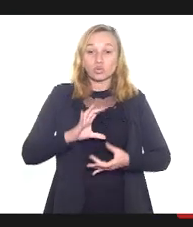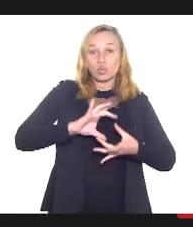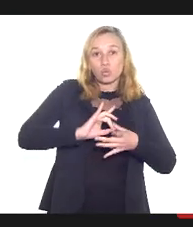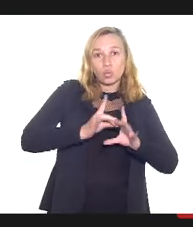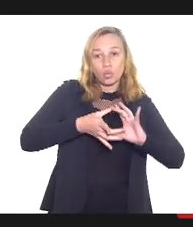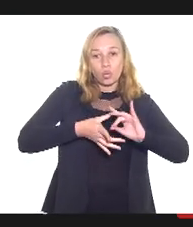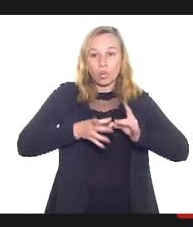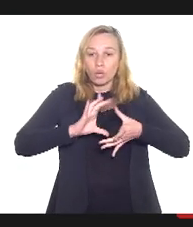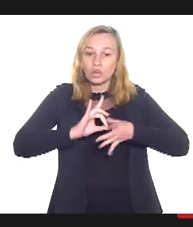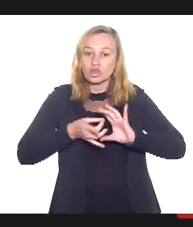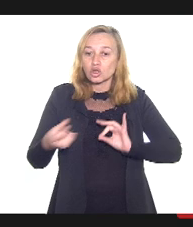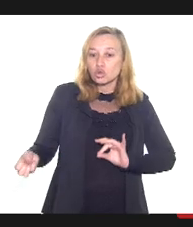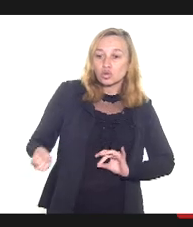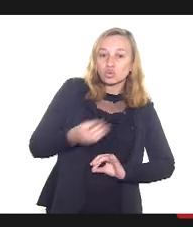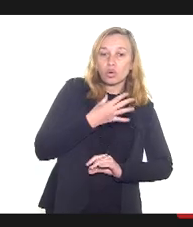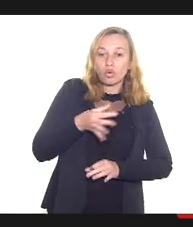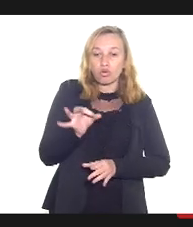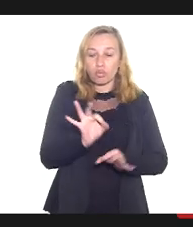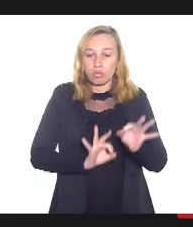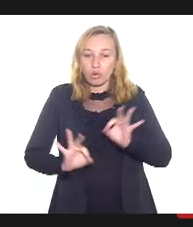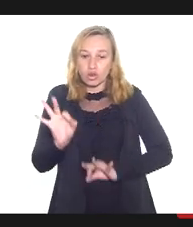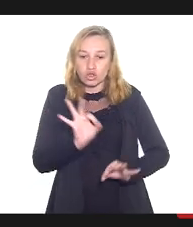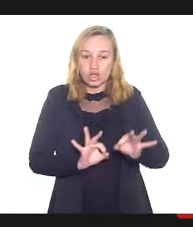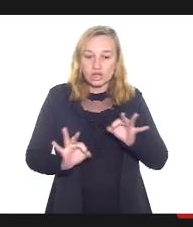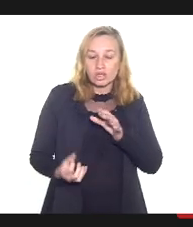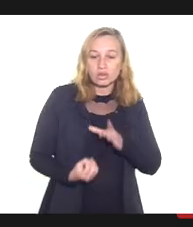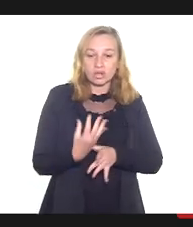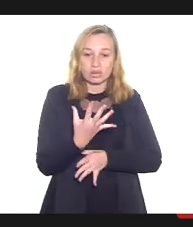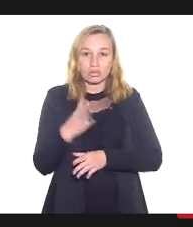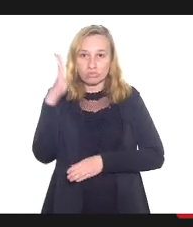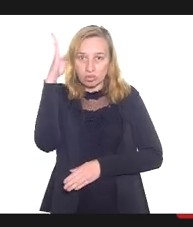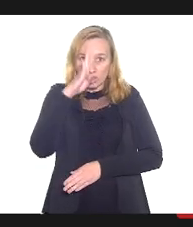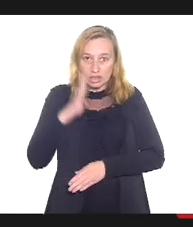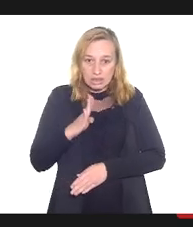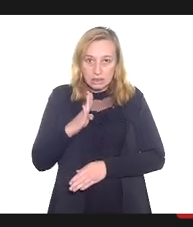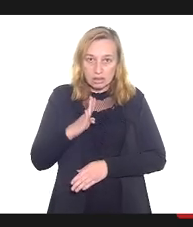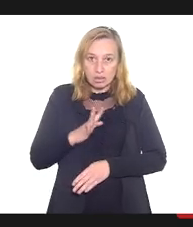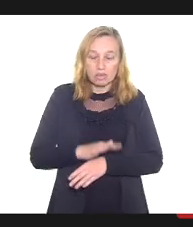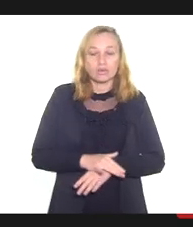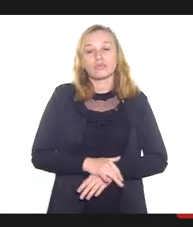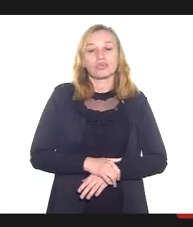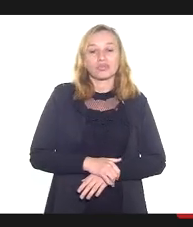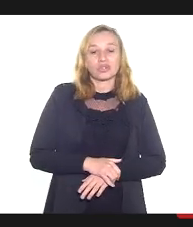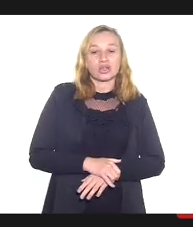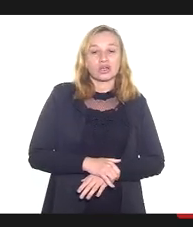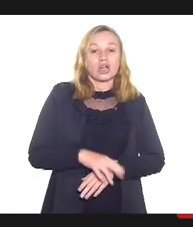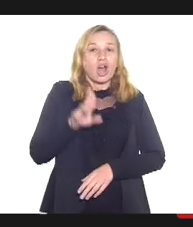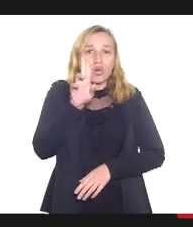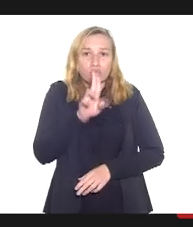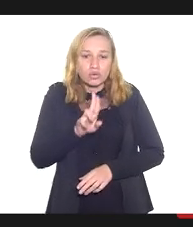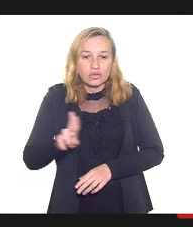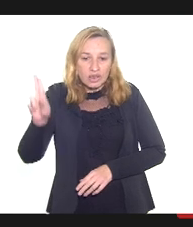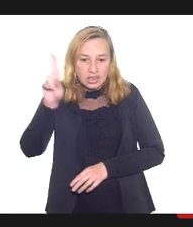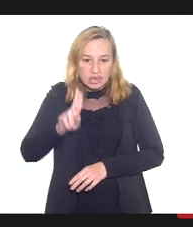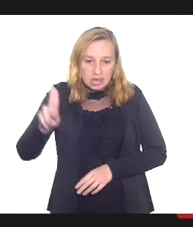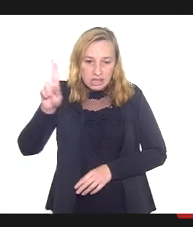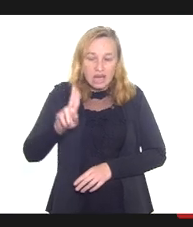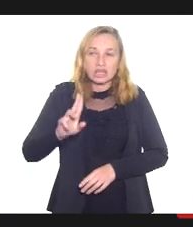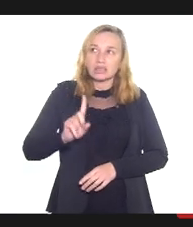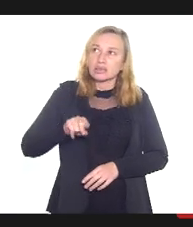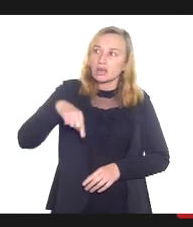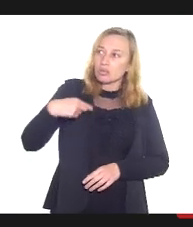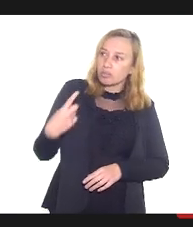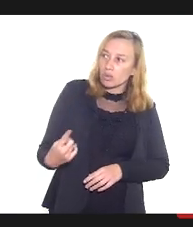contexto de um novo projeto de construção do Brasil, né, em que foram fundadas a universidade, um pouco depois